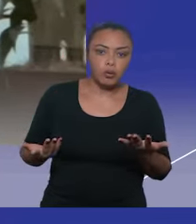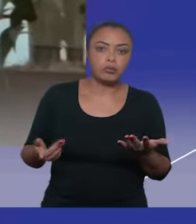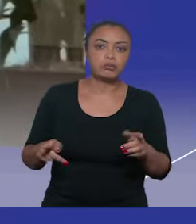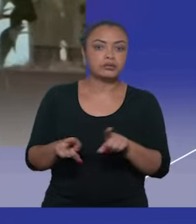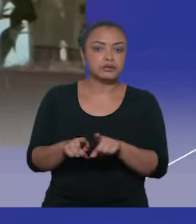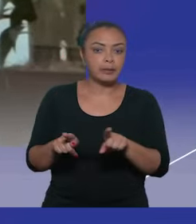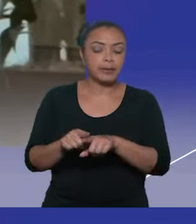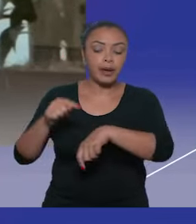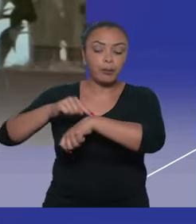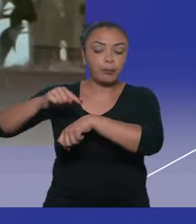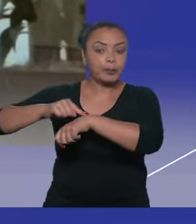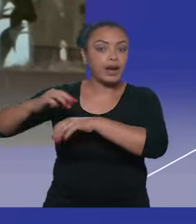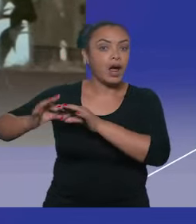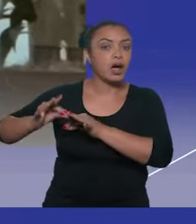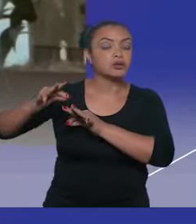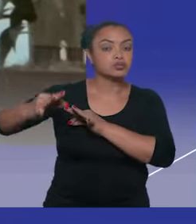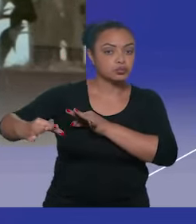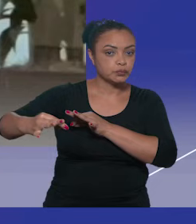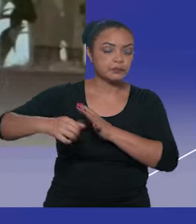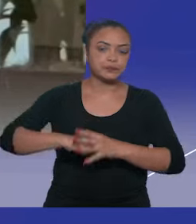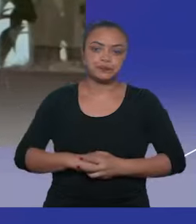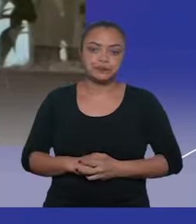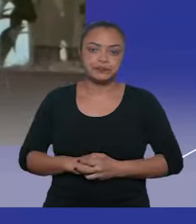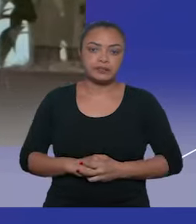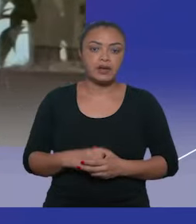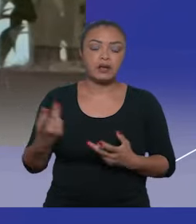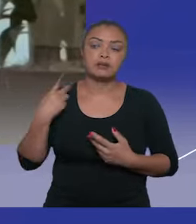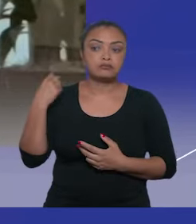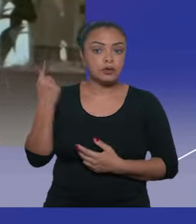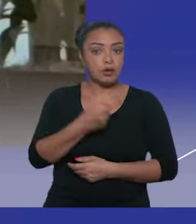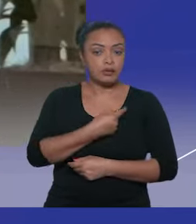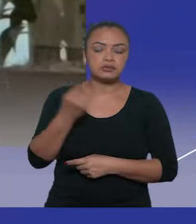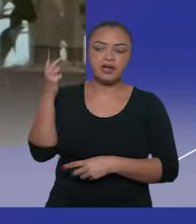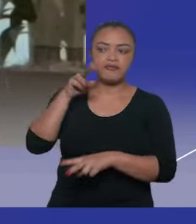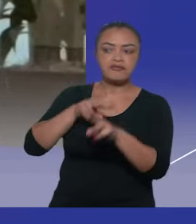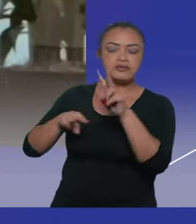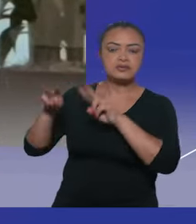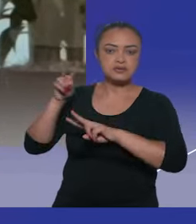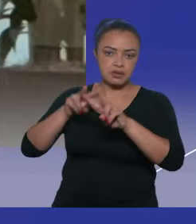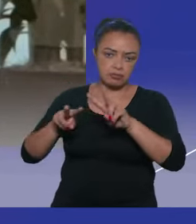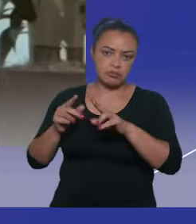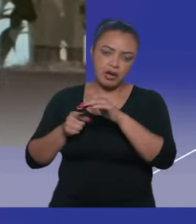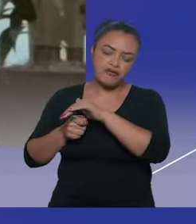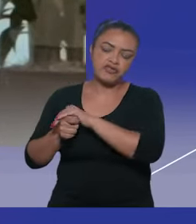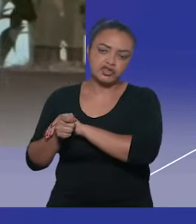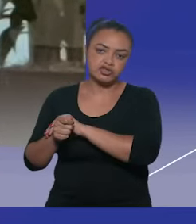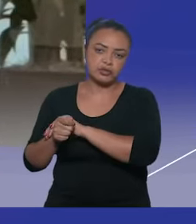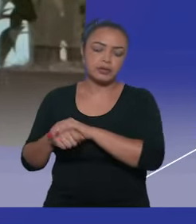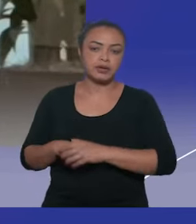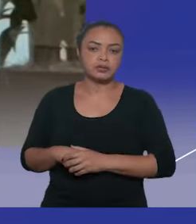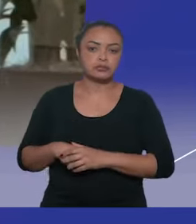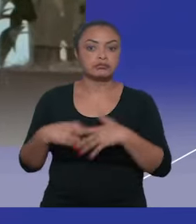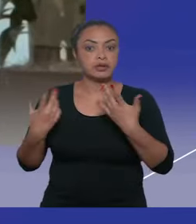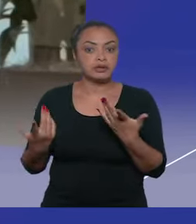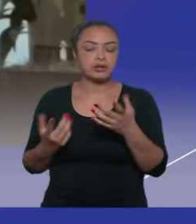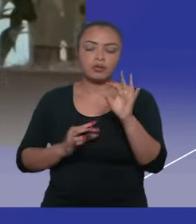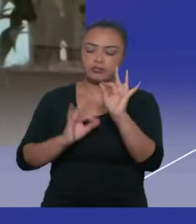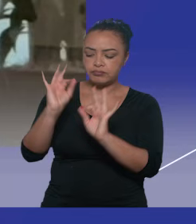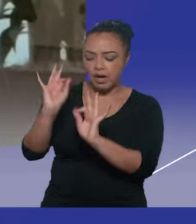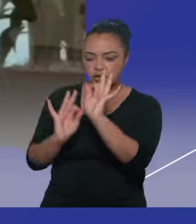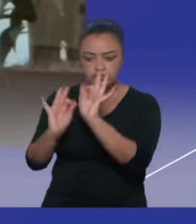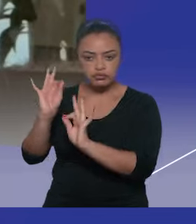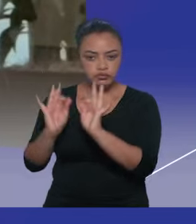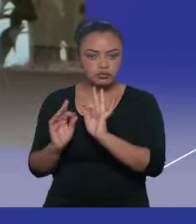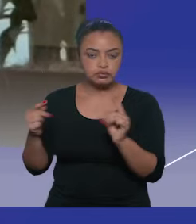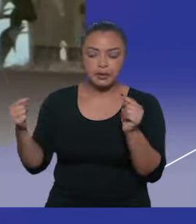mencionei anteriormente. Olhando o perfil do investidor, olhando o apetite de risco desse investidor, olhando os objetivos do investidor de médio e